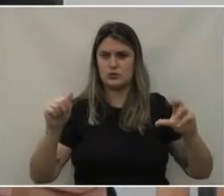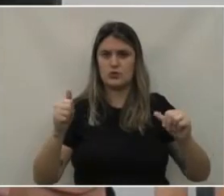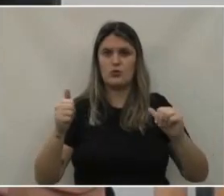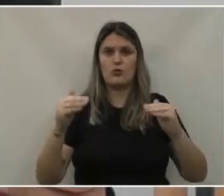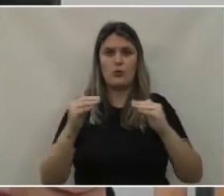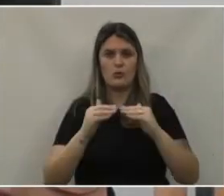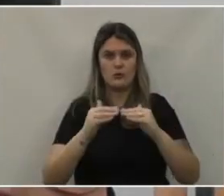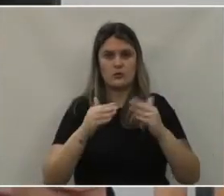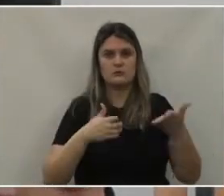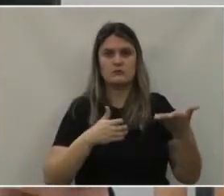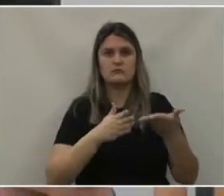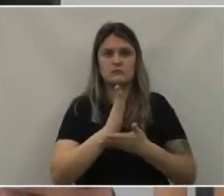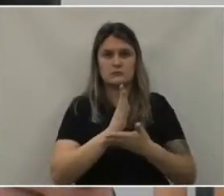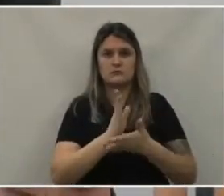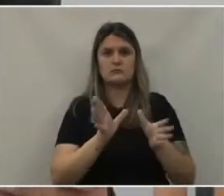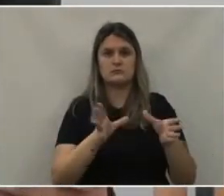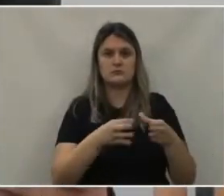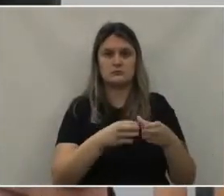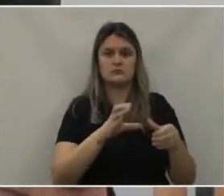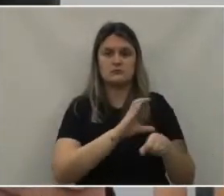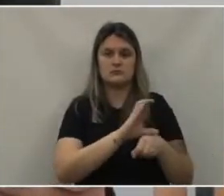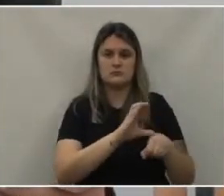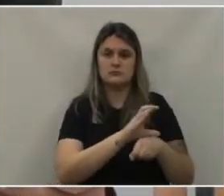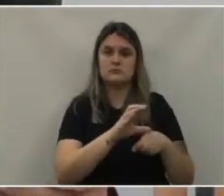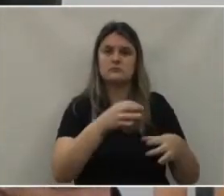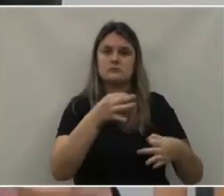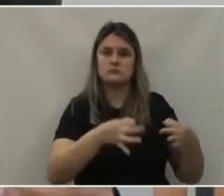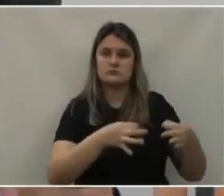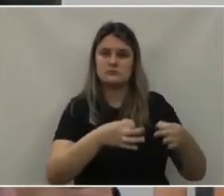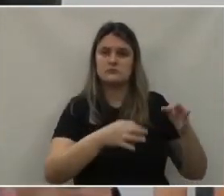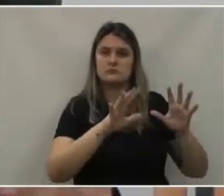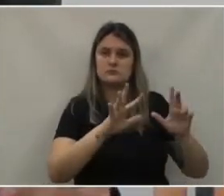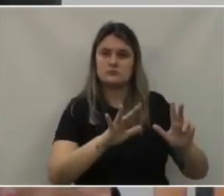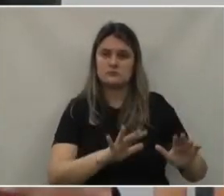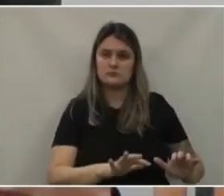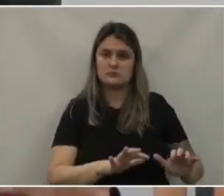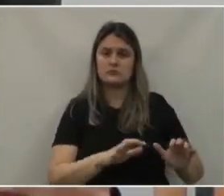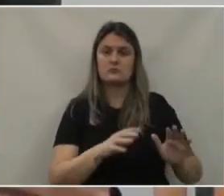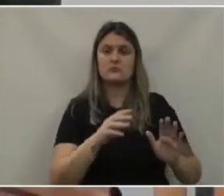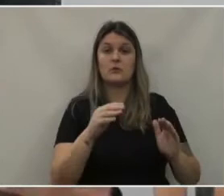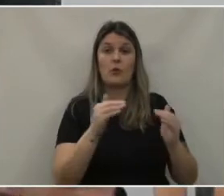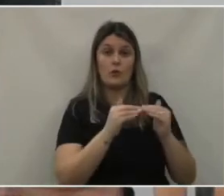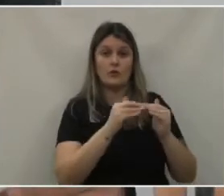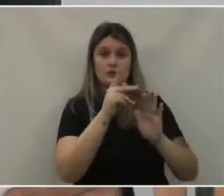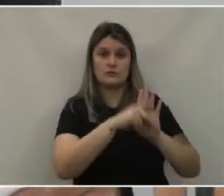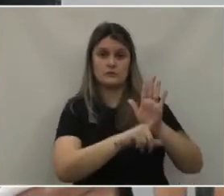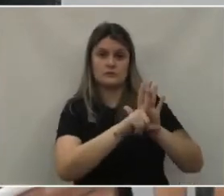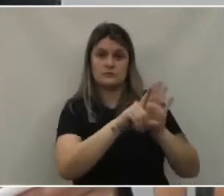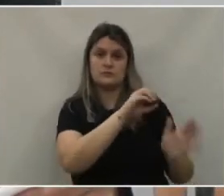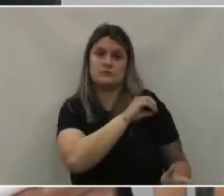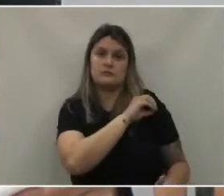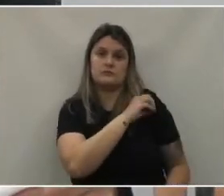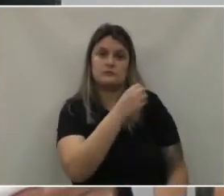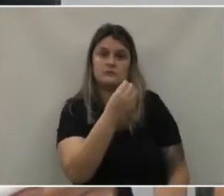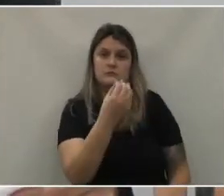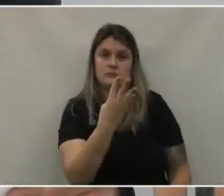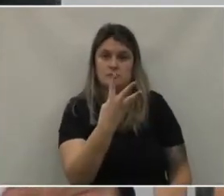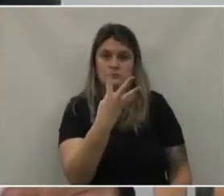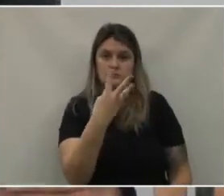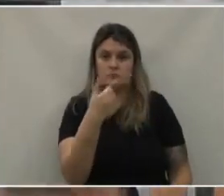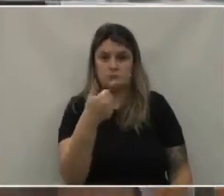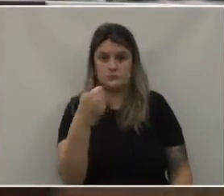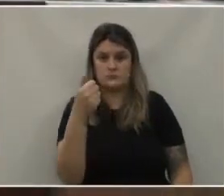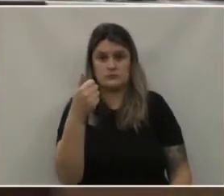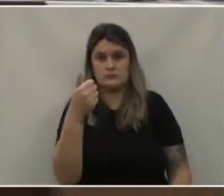parecer fundamentado da Comissão de Constituição, Justiça e Redação Final, favorável ao projeto de lei ordinária número